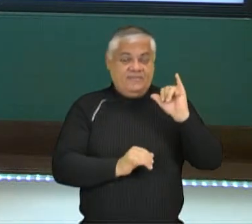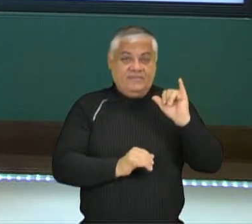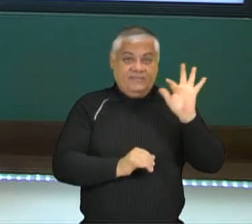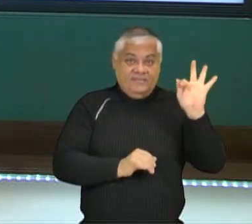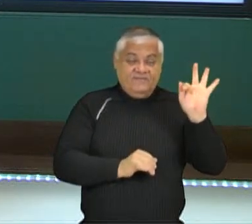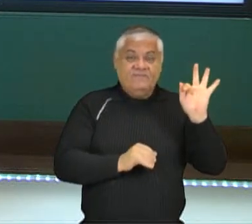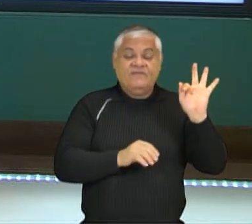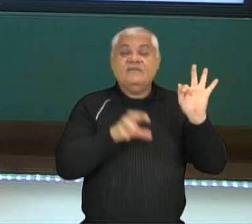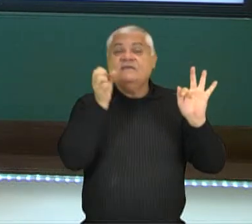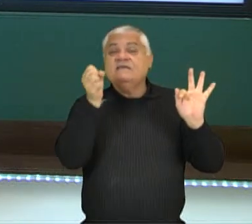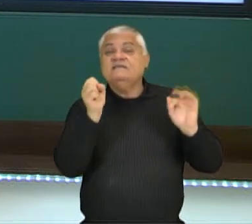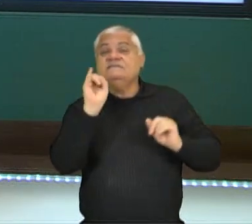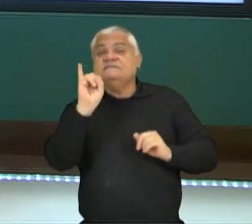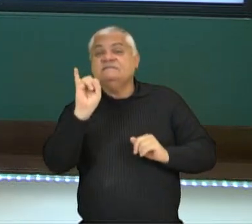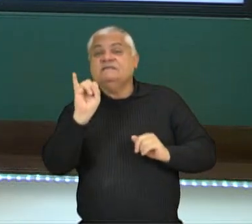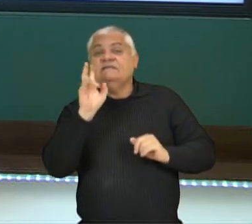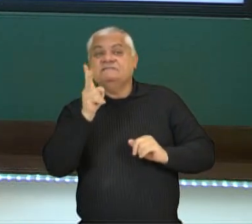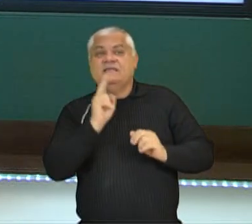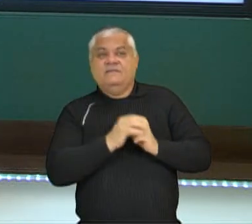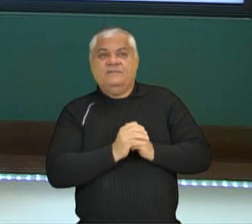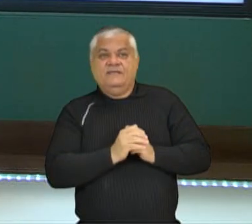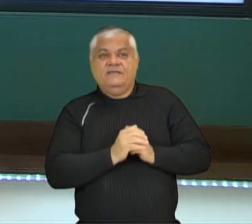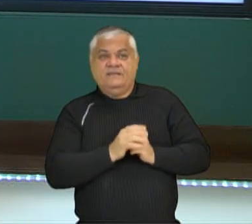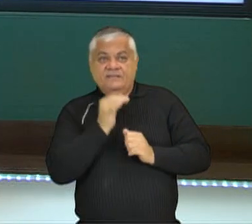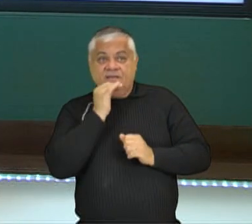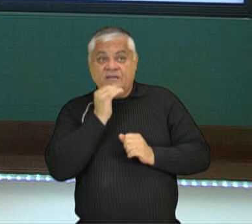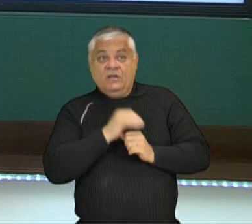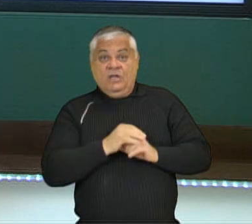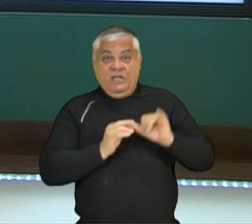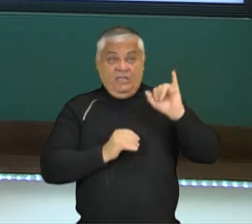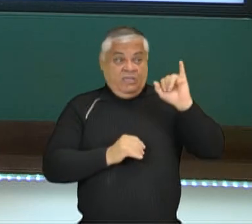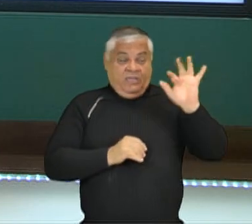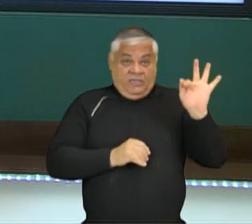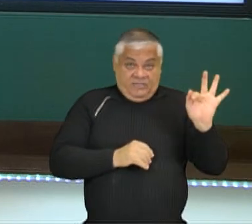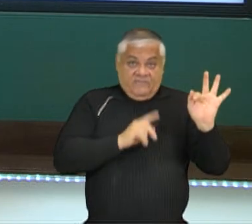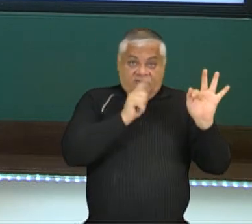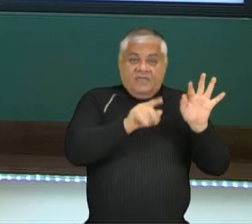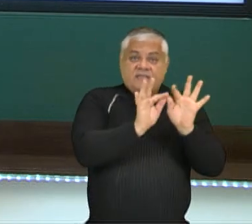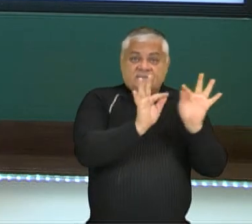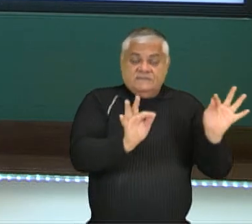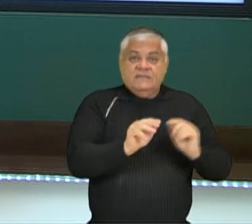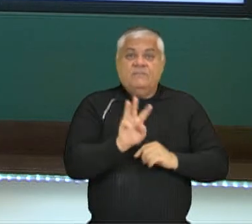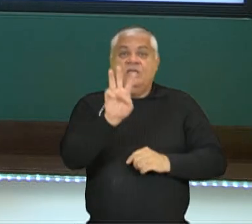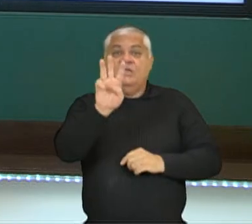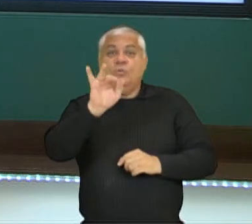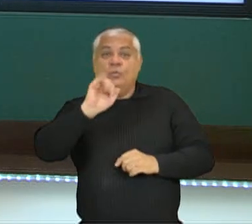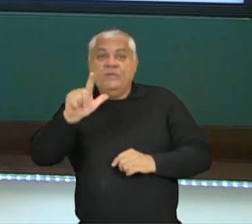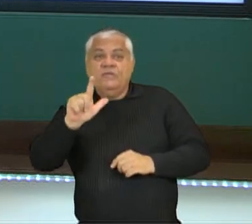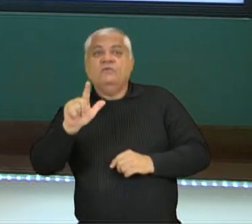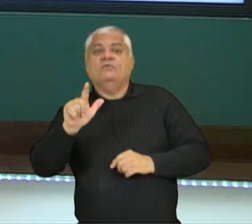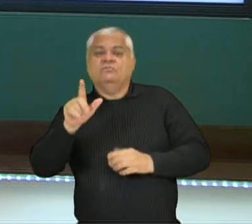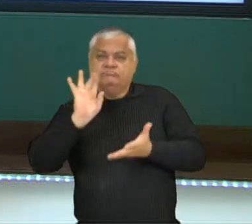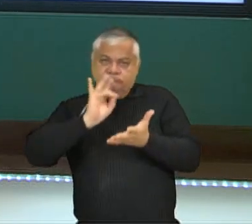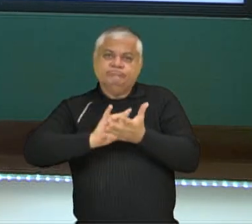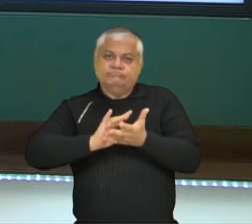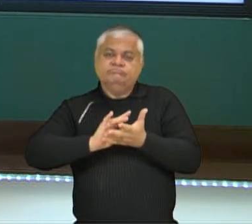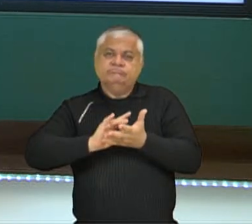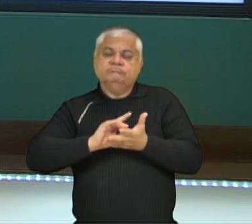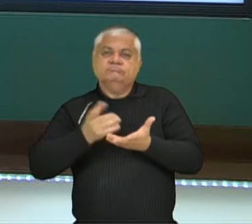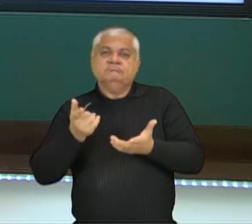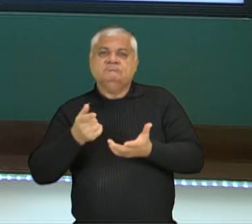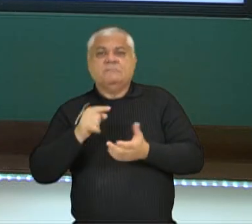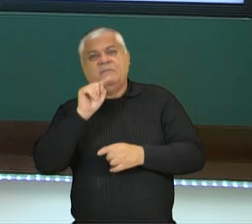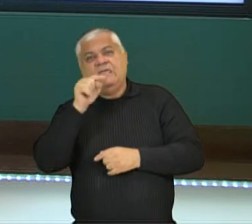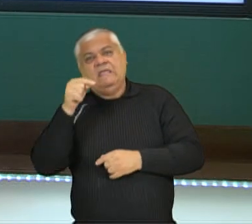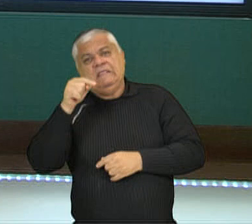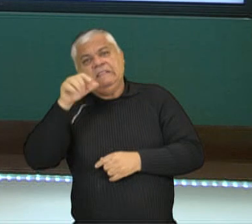presente simples, e a outra frase sempre vem no futuro, seja afirmativa ou negativa. Se quiser, você pode inverter